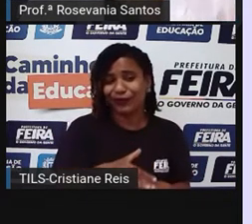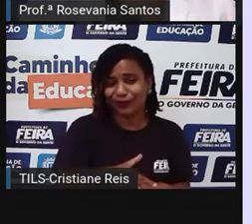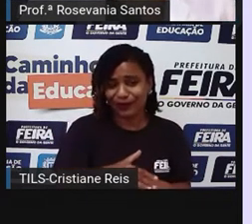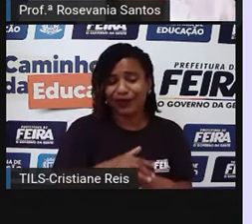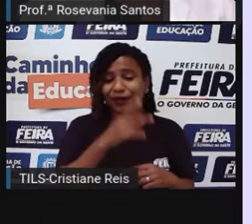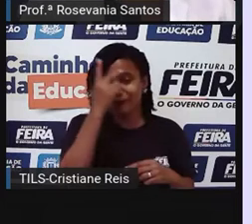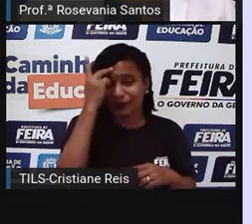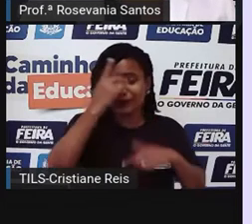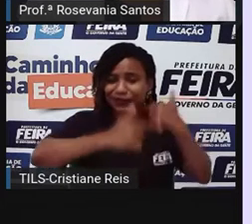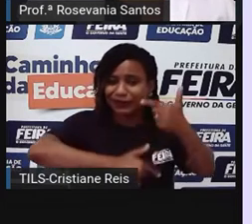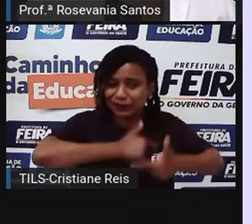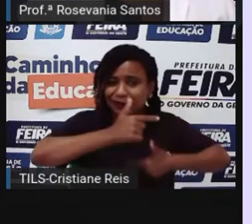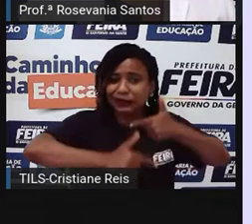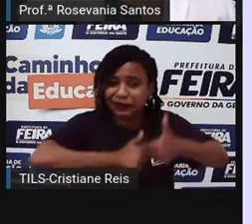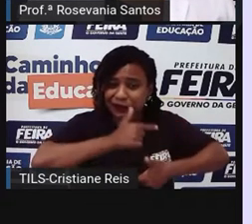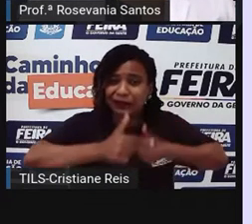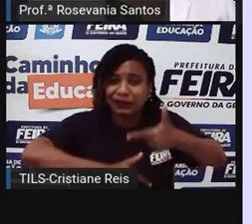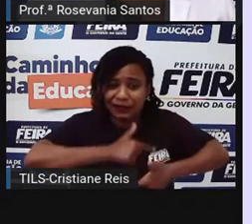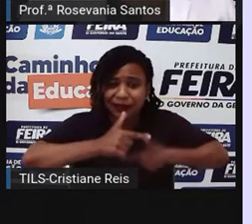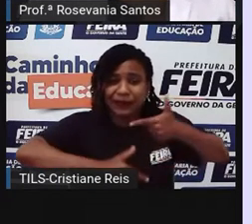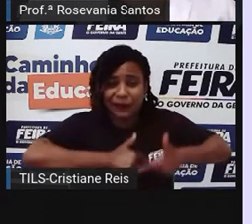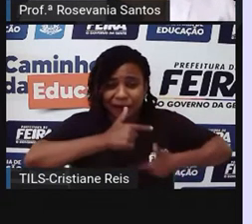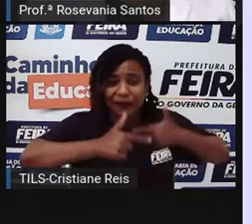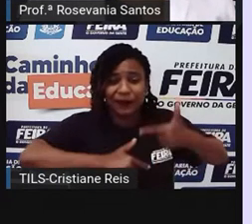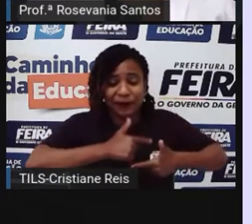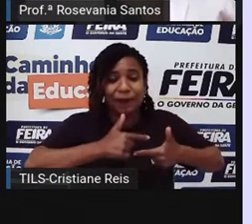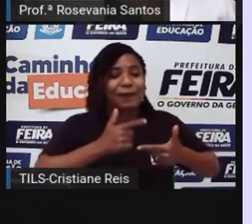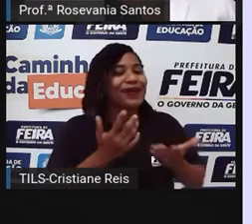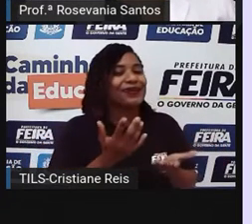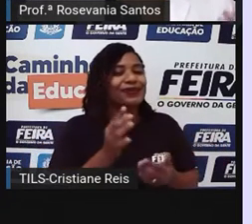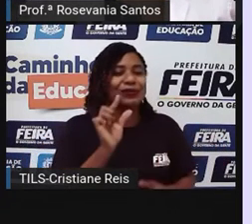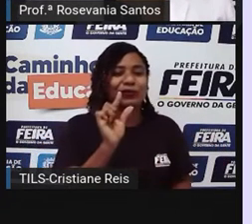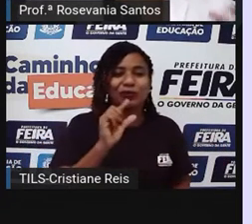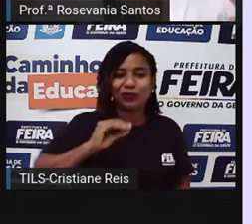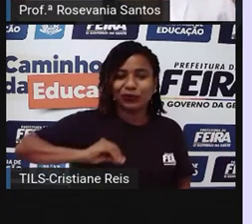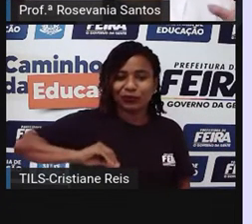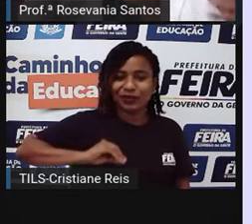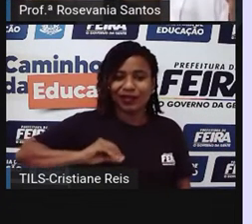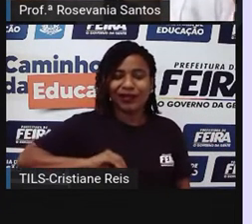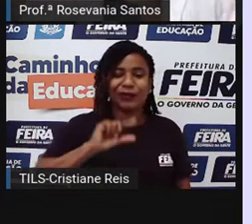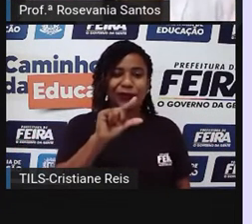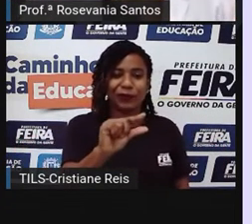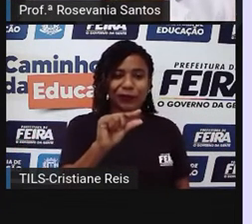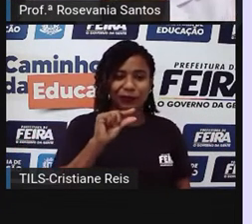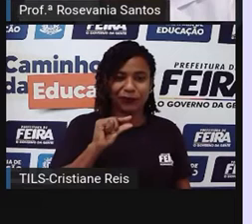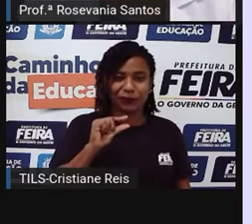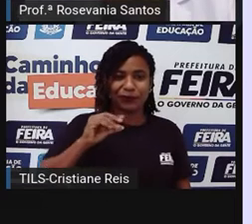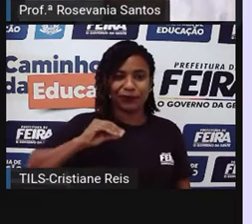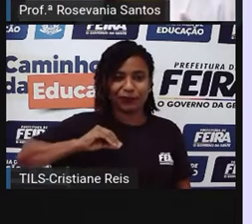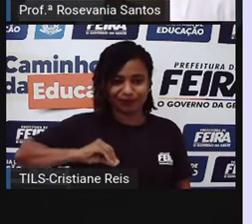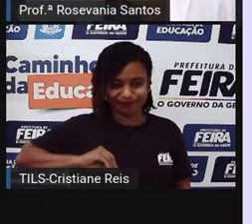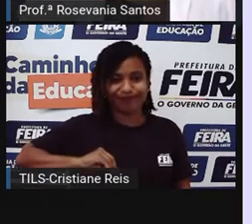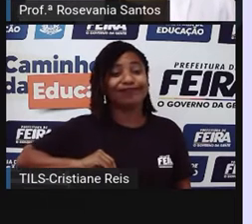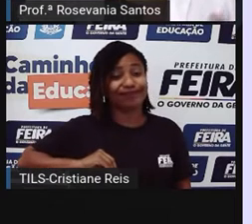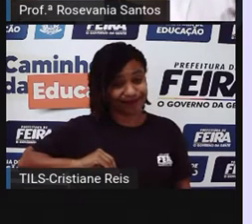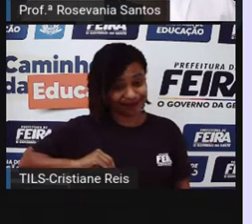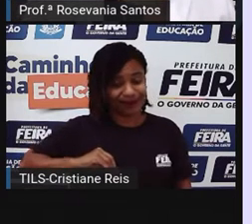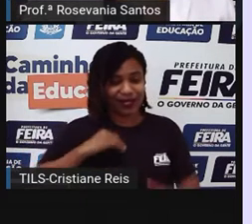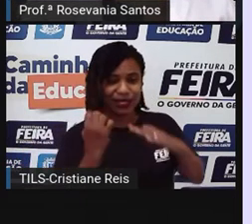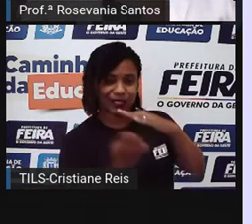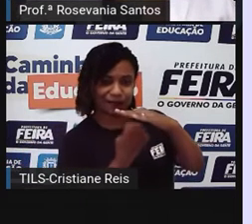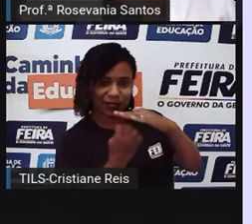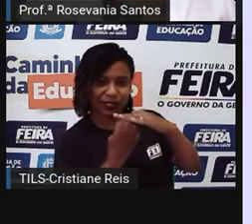apenas com as migalhas. E isso a gente observa, que normalmente as pessoas trabalham, trabalham, trabalham uma vida inteira e elas